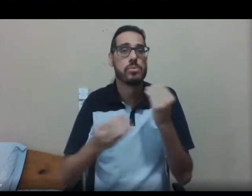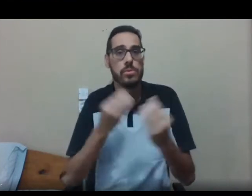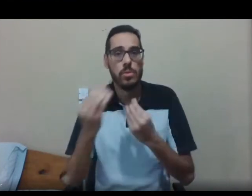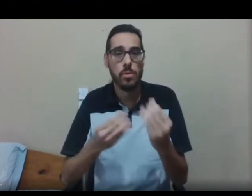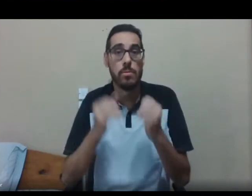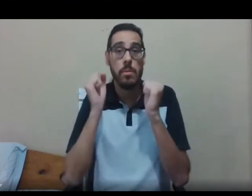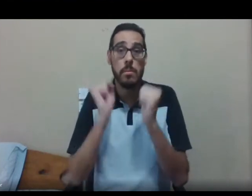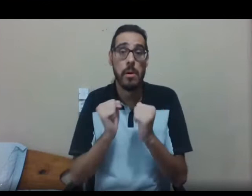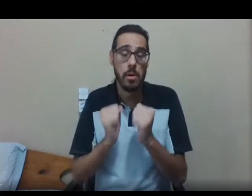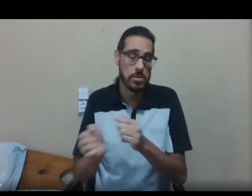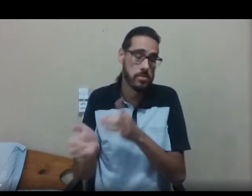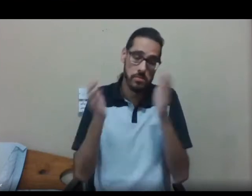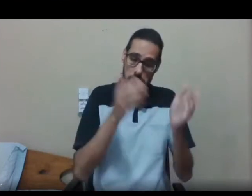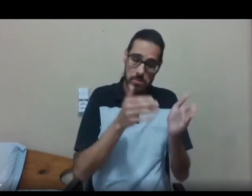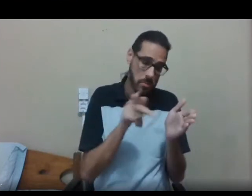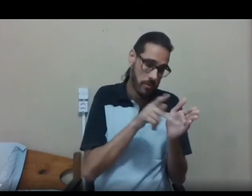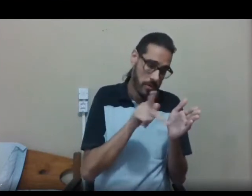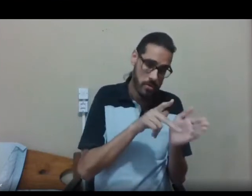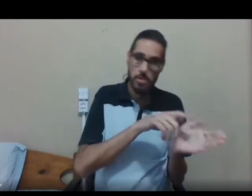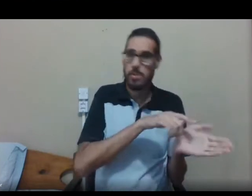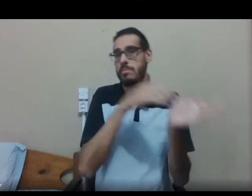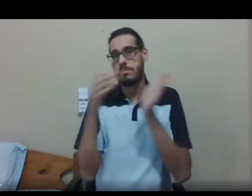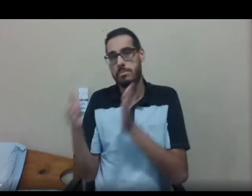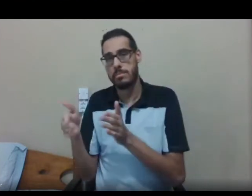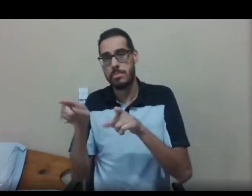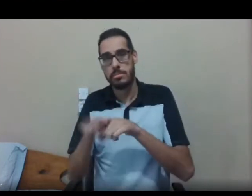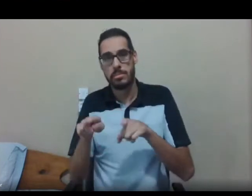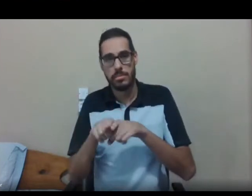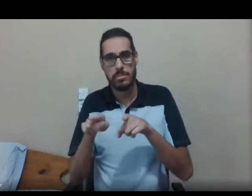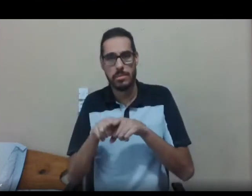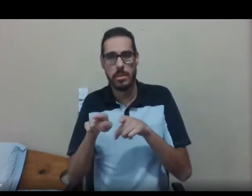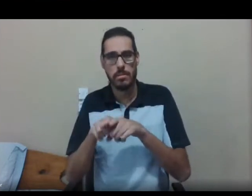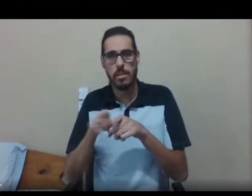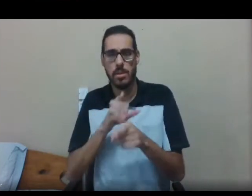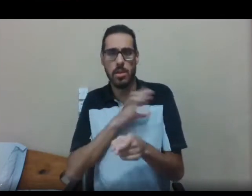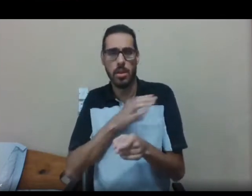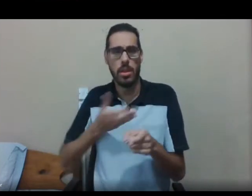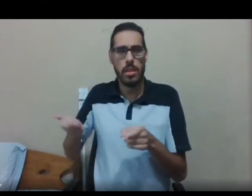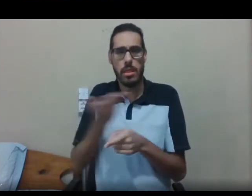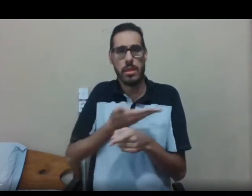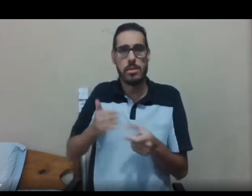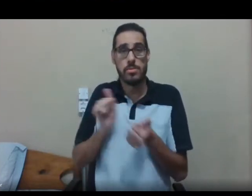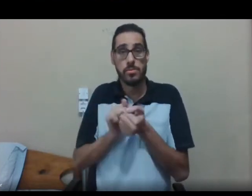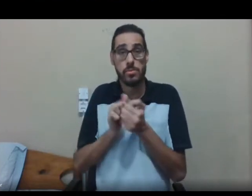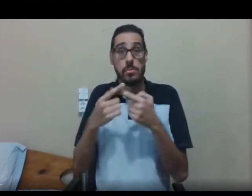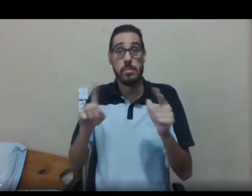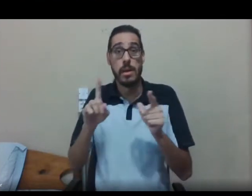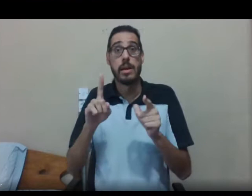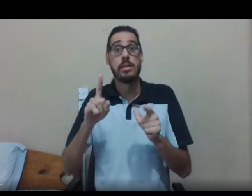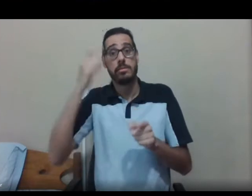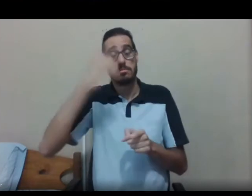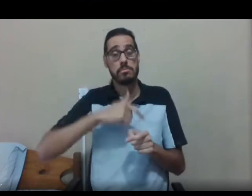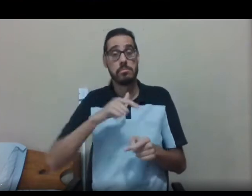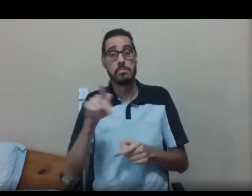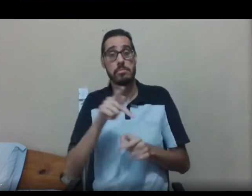a gente coloca, inclusive, que é uma possibilidade, um momento de planejamento, de mobilizar o que a gente chama de base de conhecimento